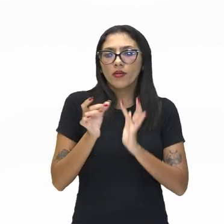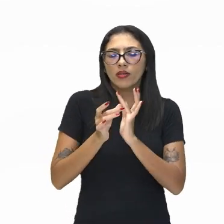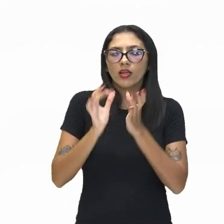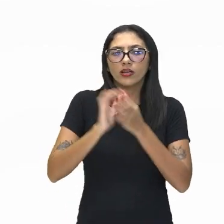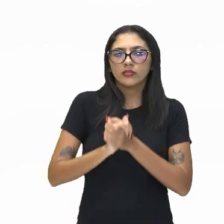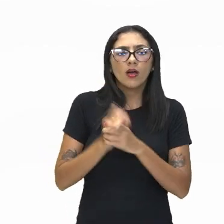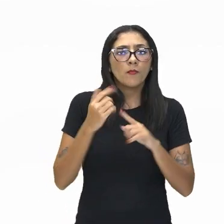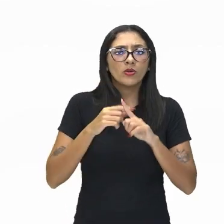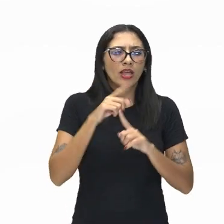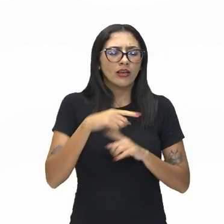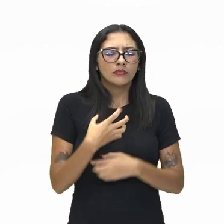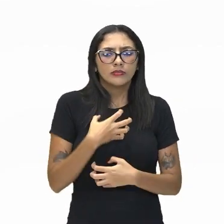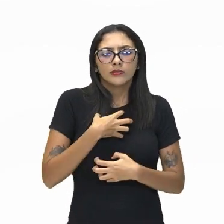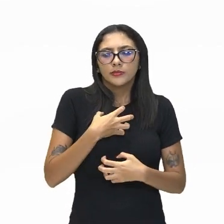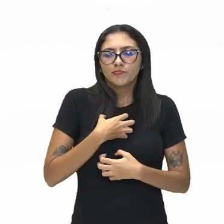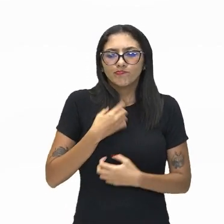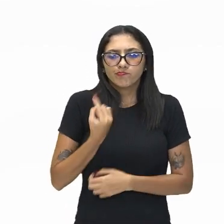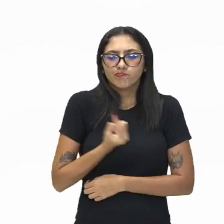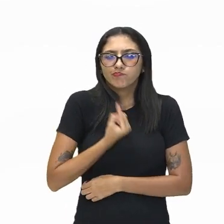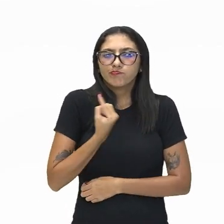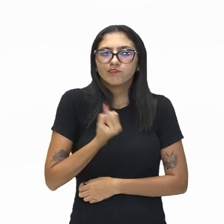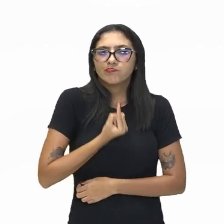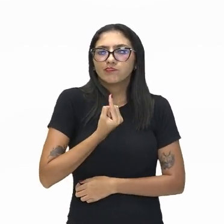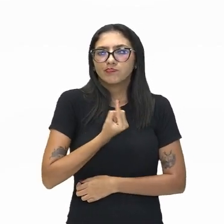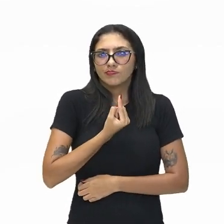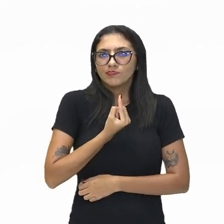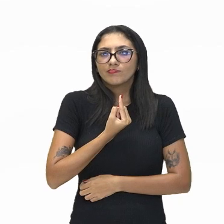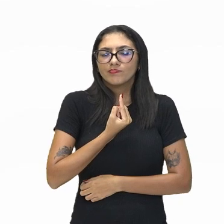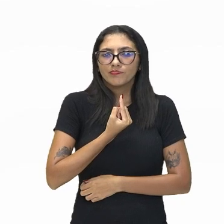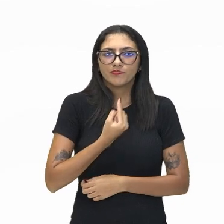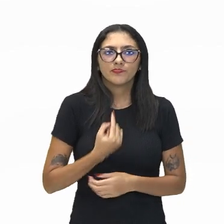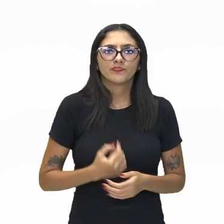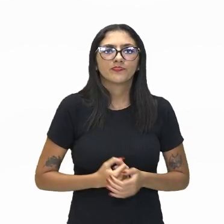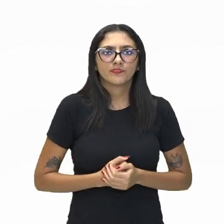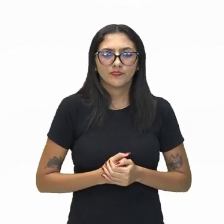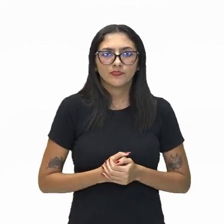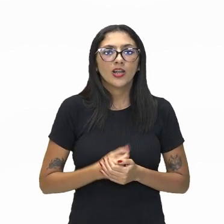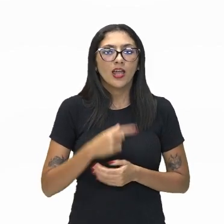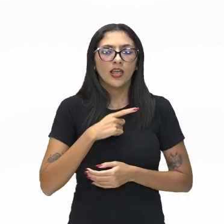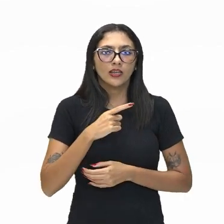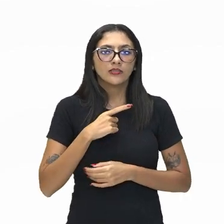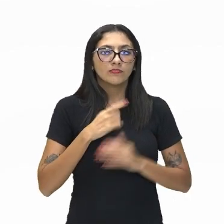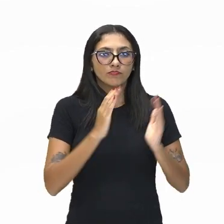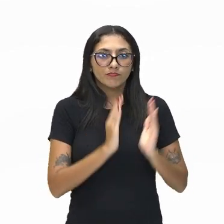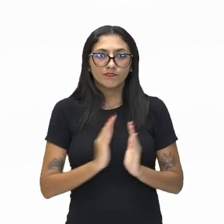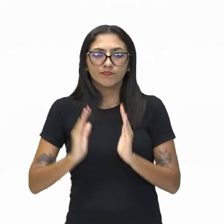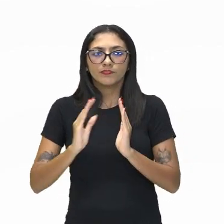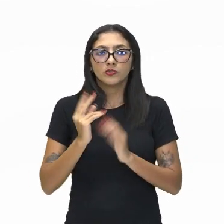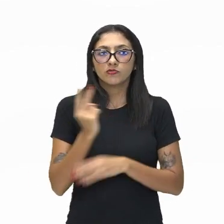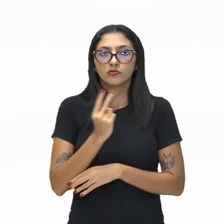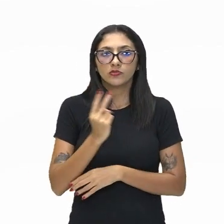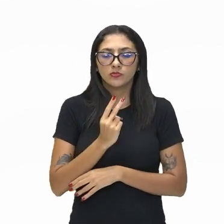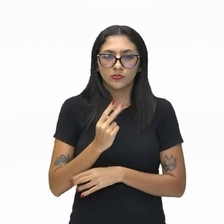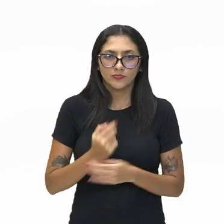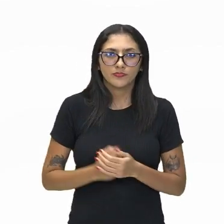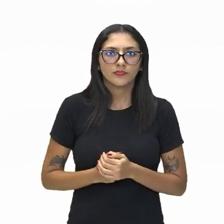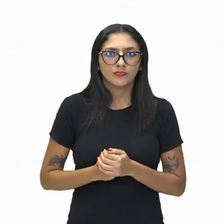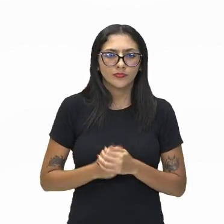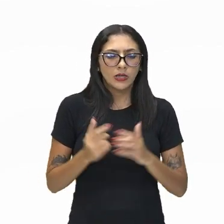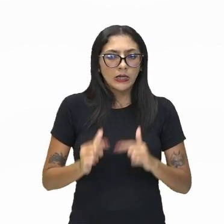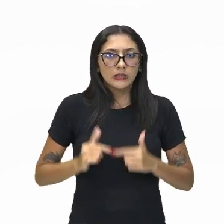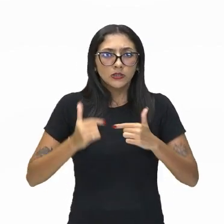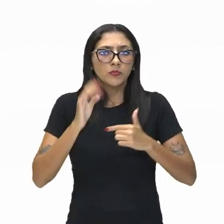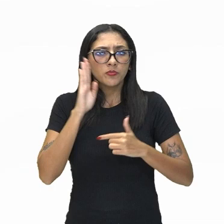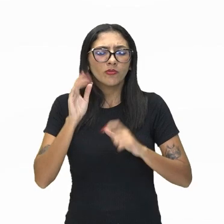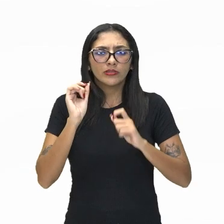muito solitária. E aí dentro desse conflito a gente tem o ponto de maior tensão, que é o clímax. Que é onde ela já está cansada ali, né, do